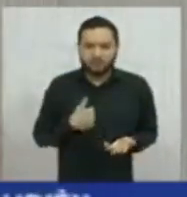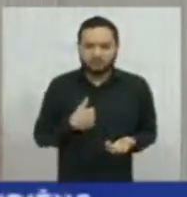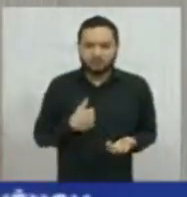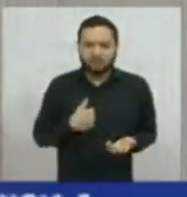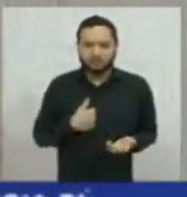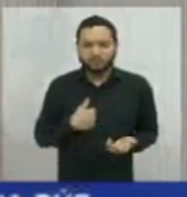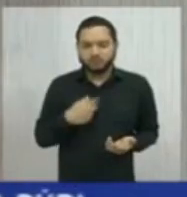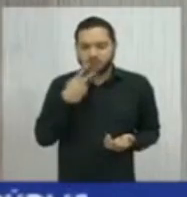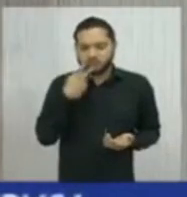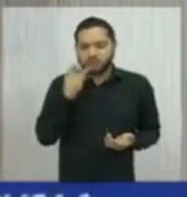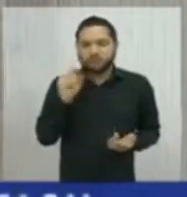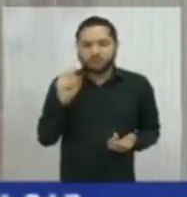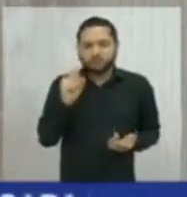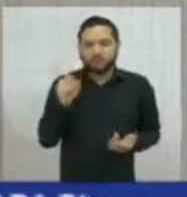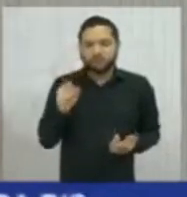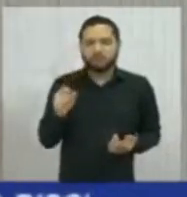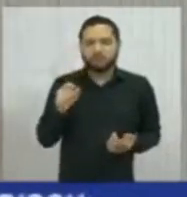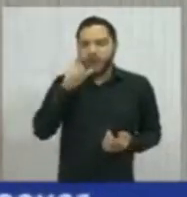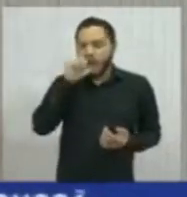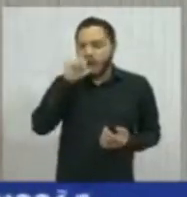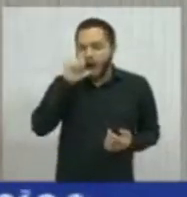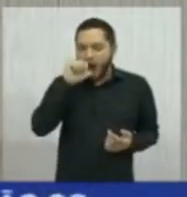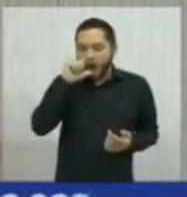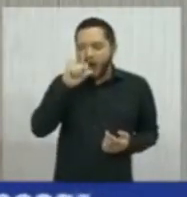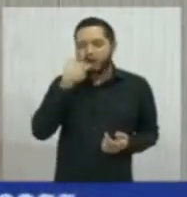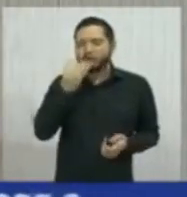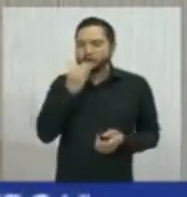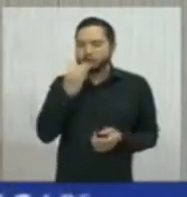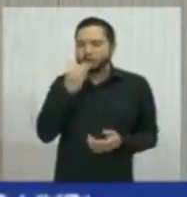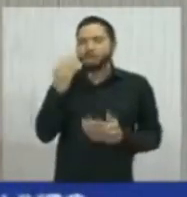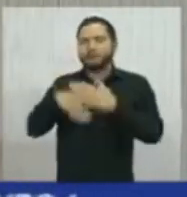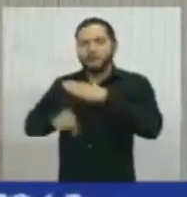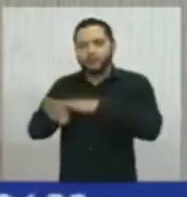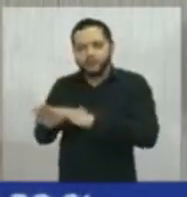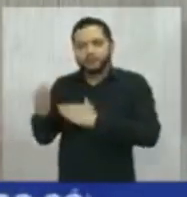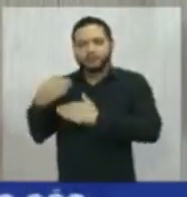reutilizar, não. É de utilizar águas de chuva.